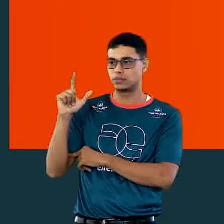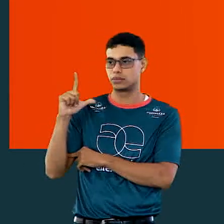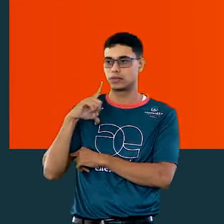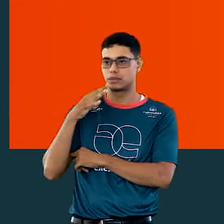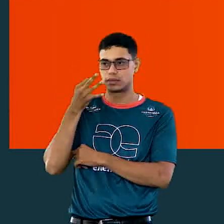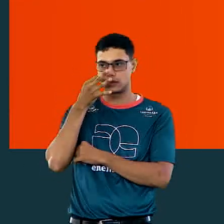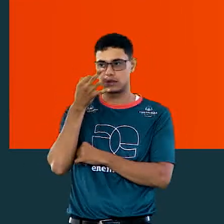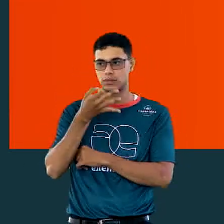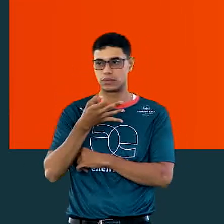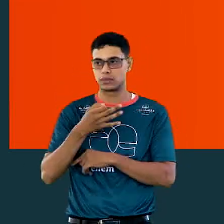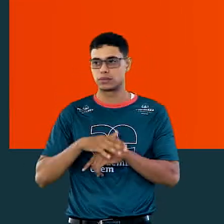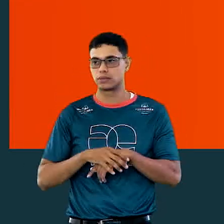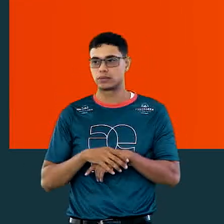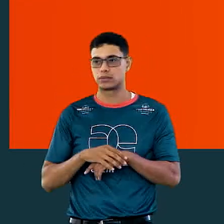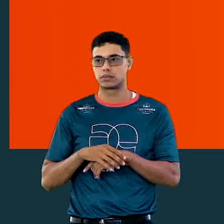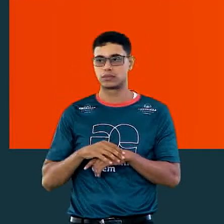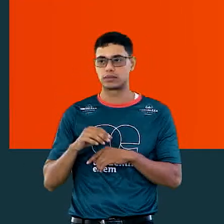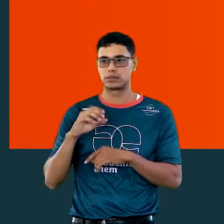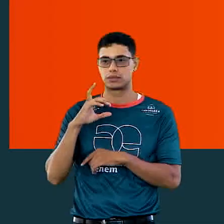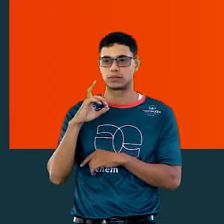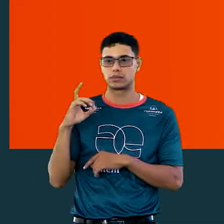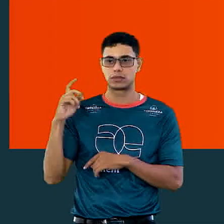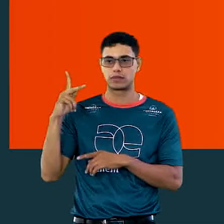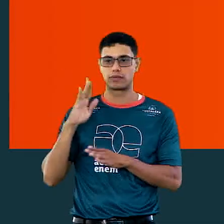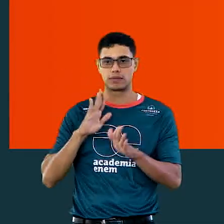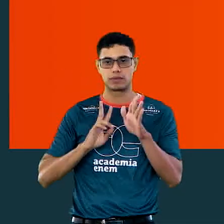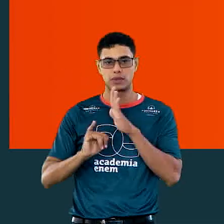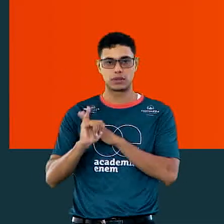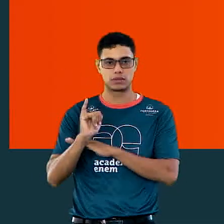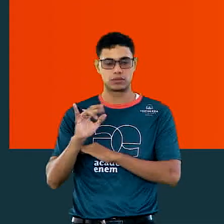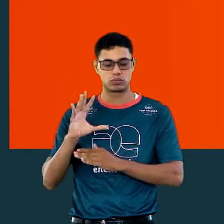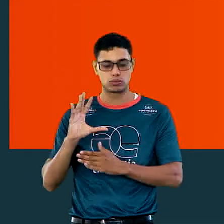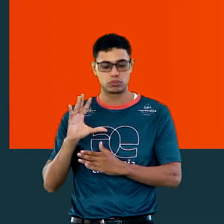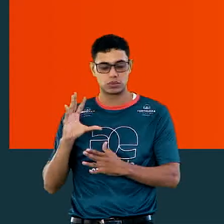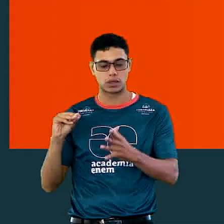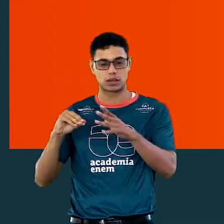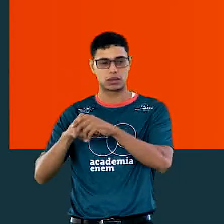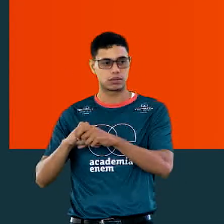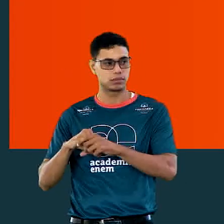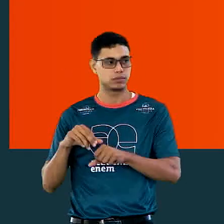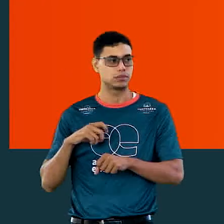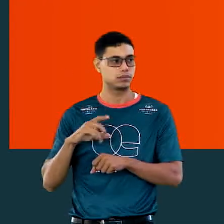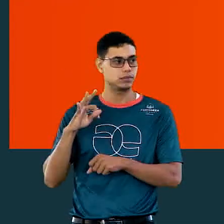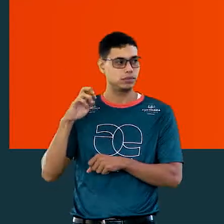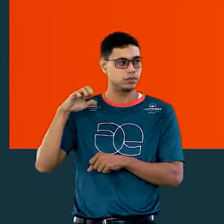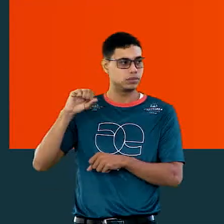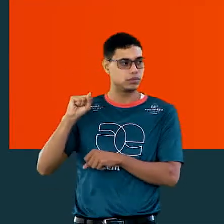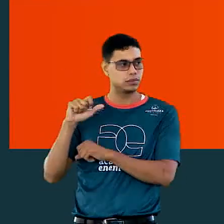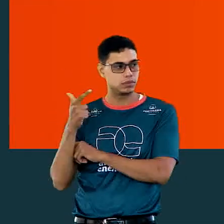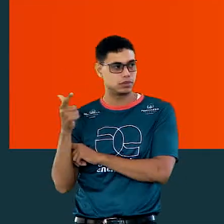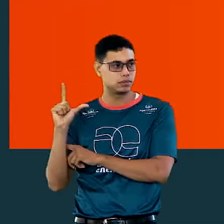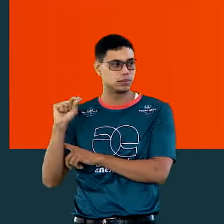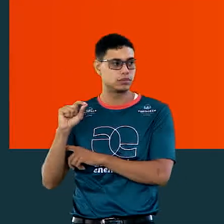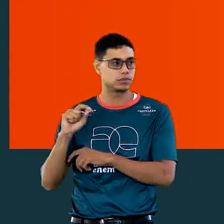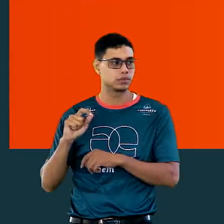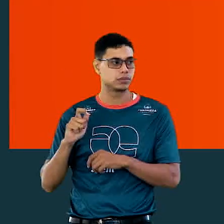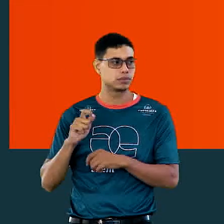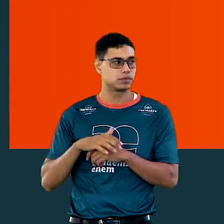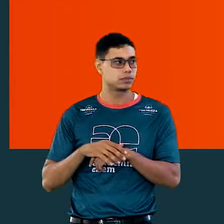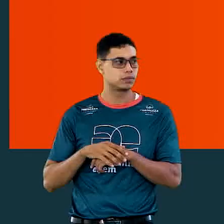Tensão, DDP, cuidado que vai aparecer nas questões. Tensão do fio. Agora ele está falando de